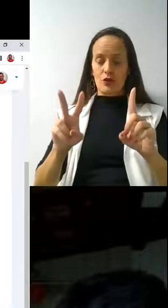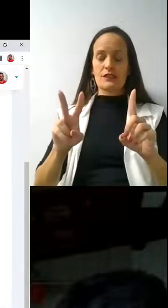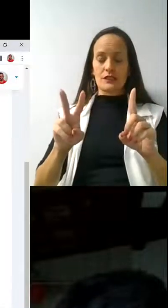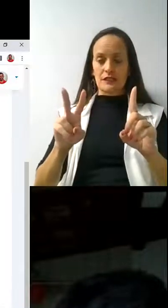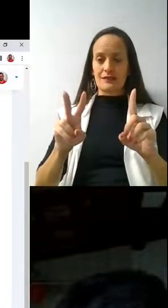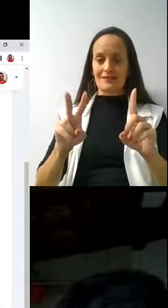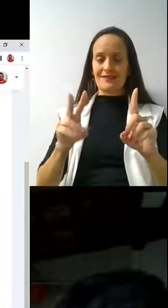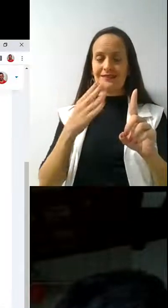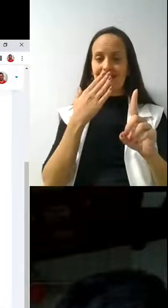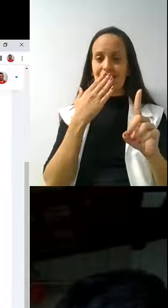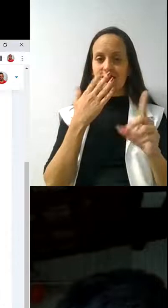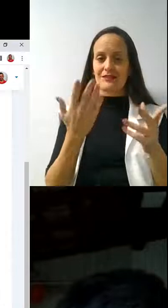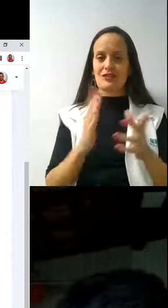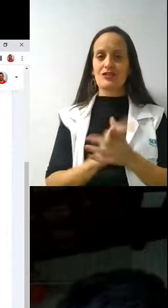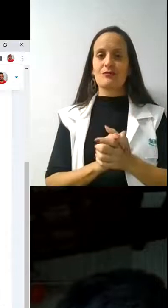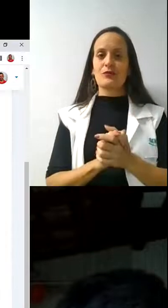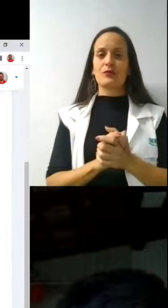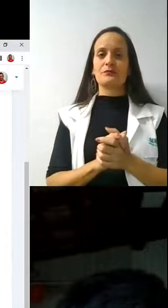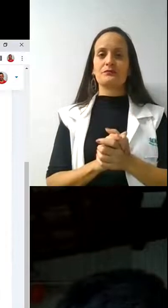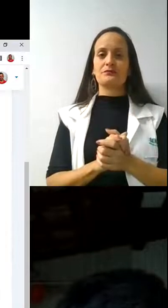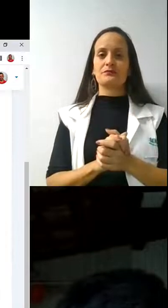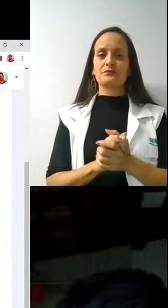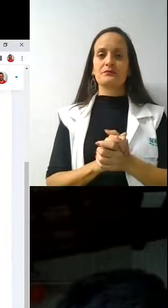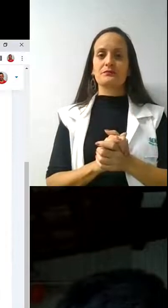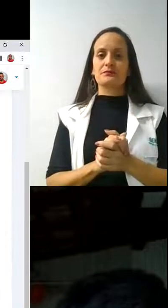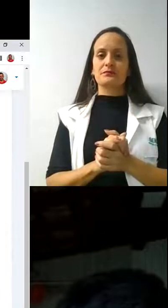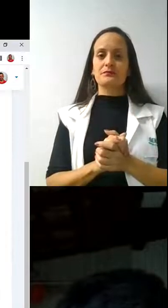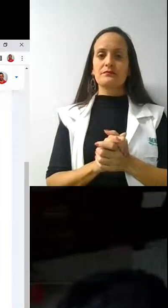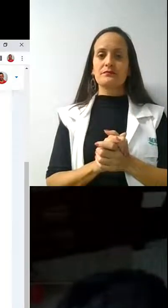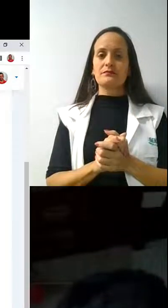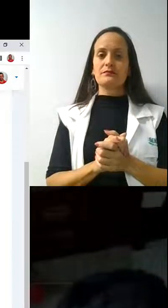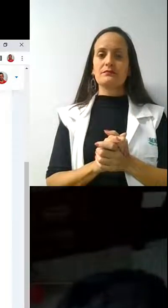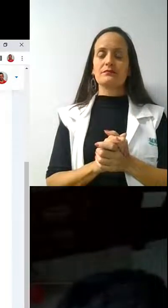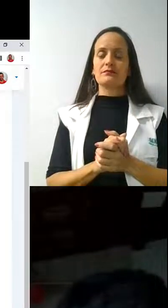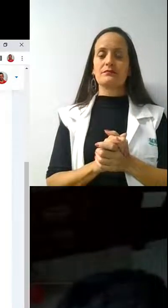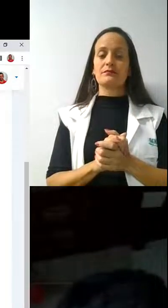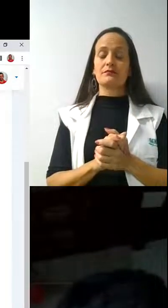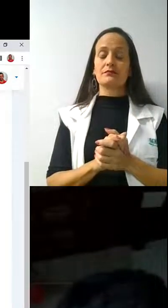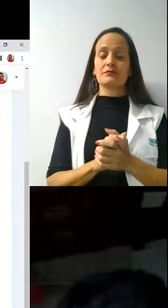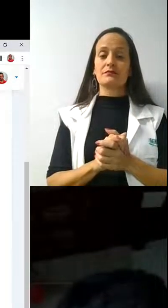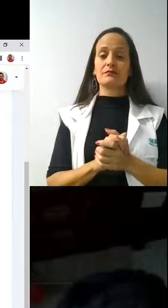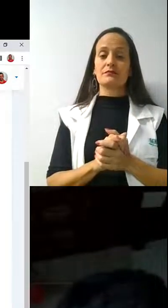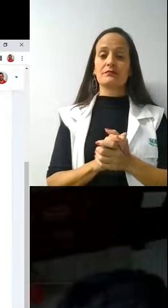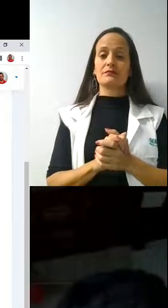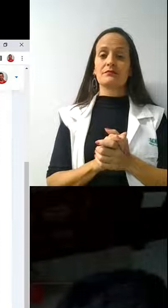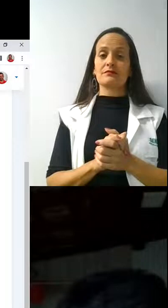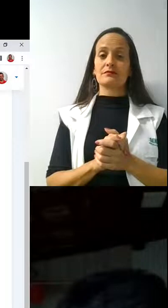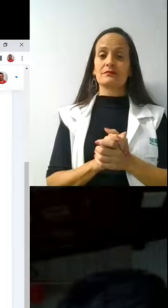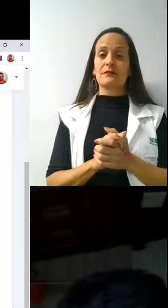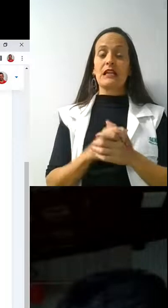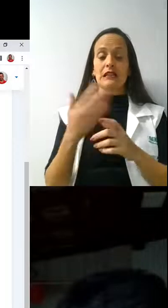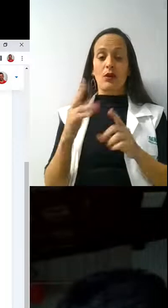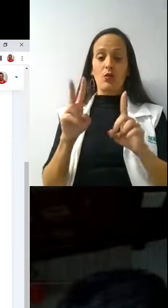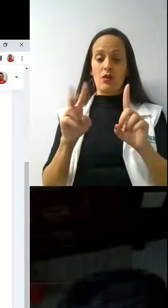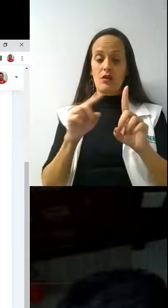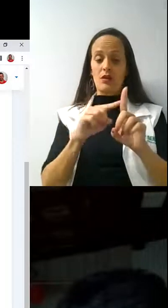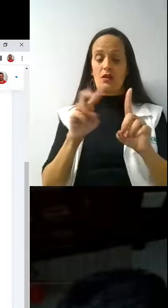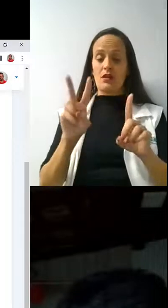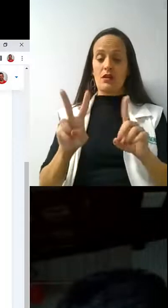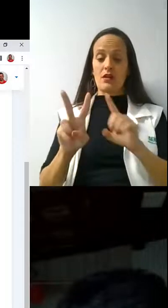quando você está trabalhando com escala é essa. O fator de redução sempre vai estar do lado direito. Então, que quer dizer que ele está sendo reduzido o